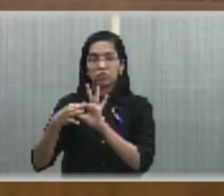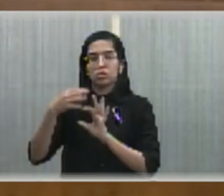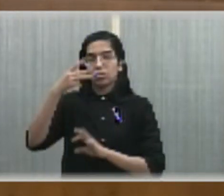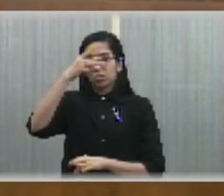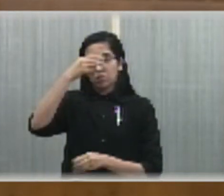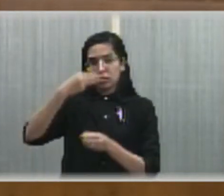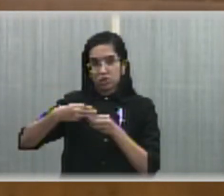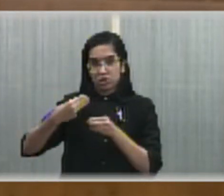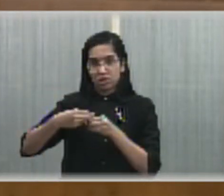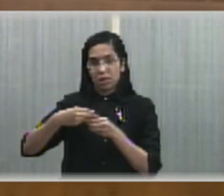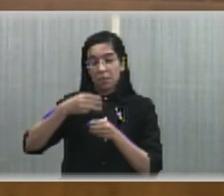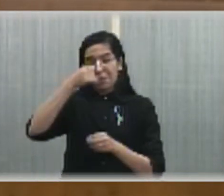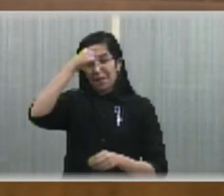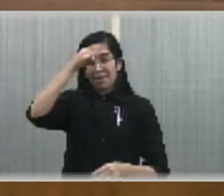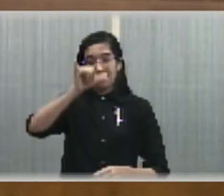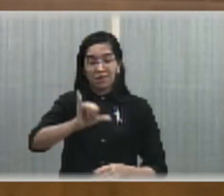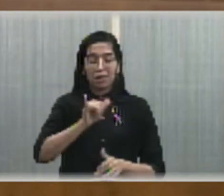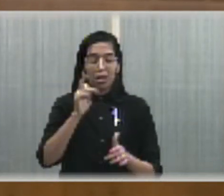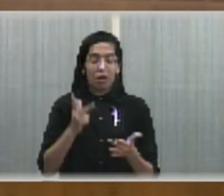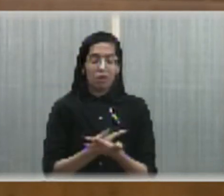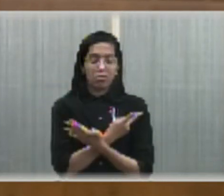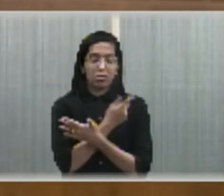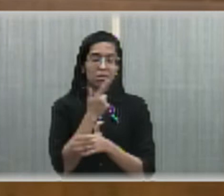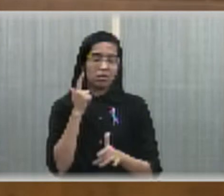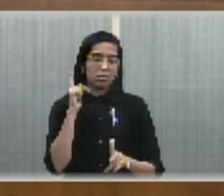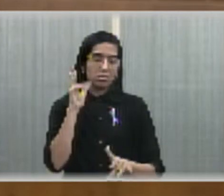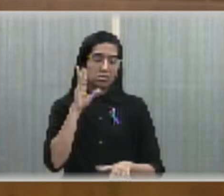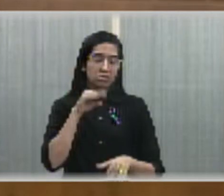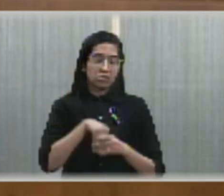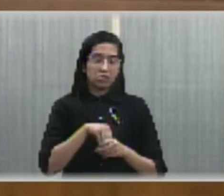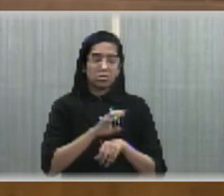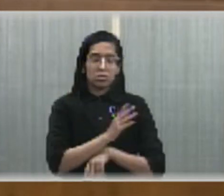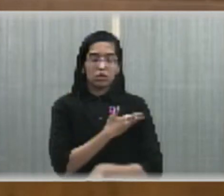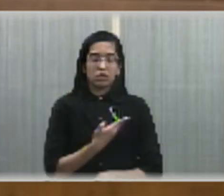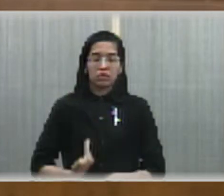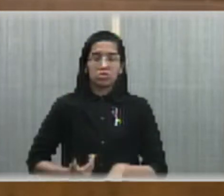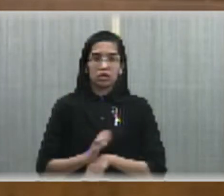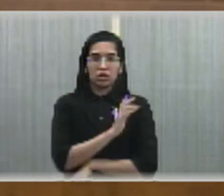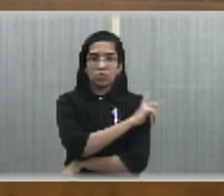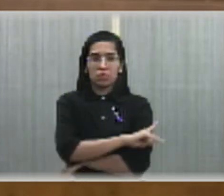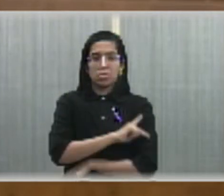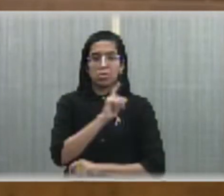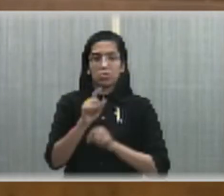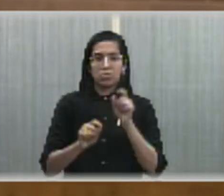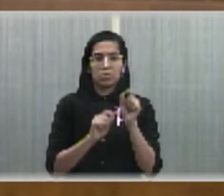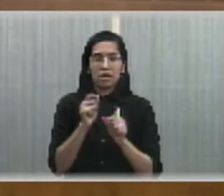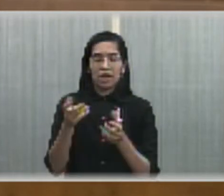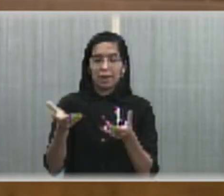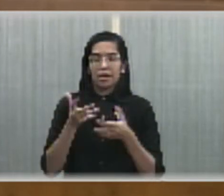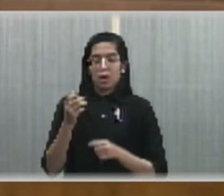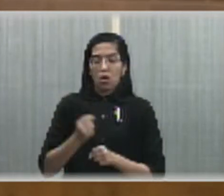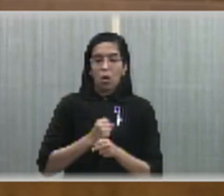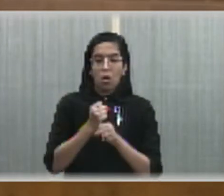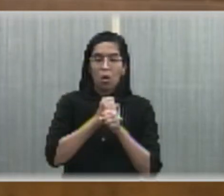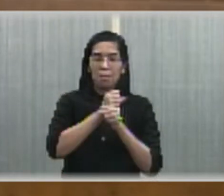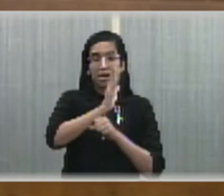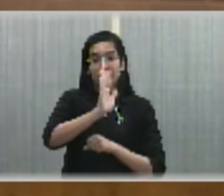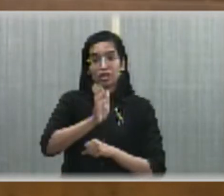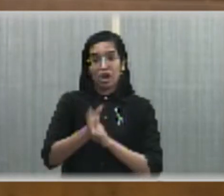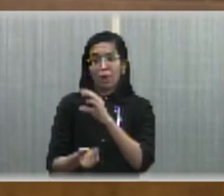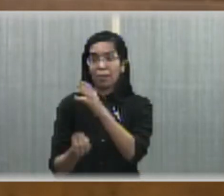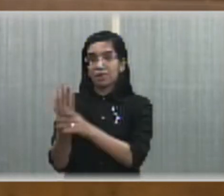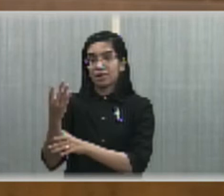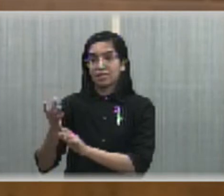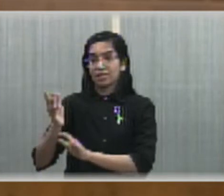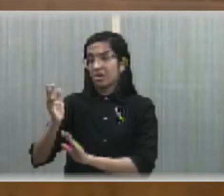que não ocorra o que sempre ocorre no governo do estado, onde há muita sobreposição de obras. Então, lá, o